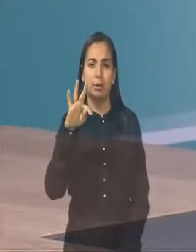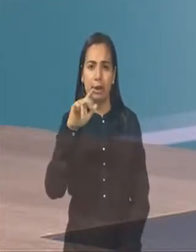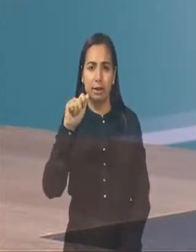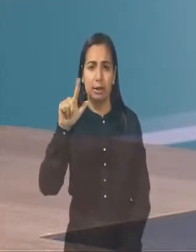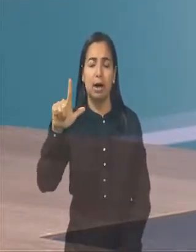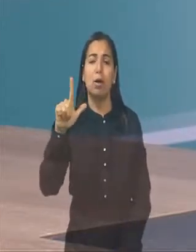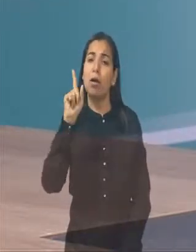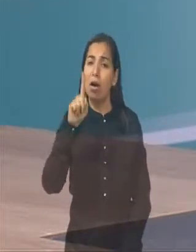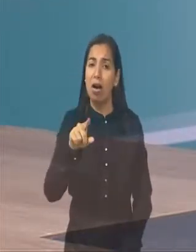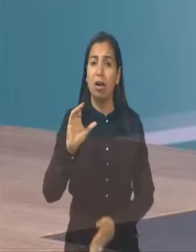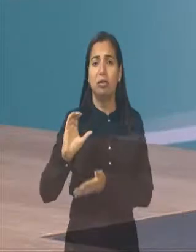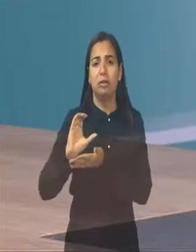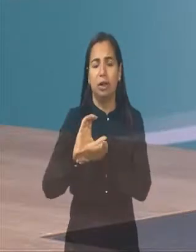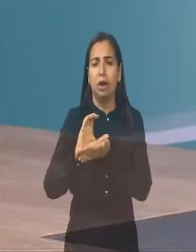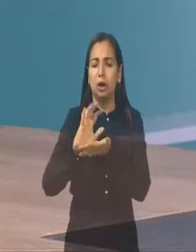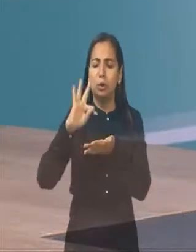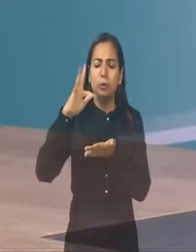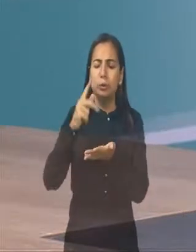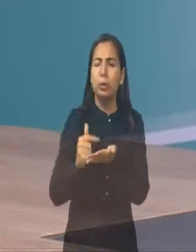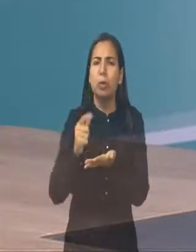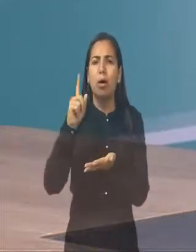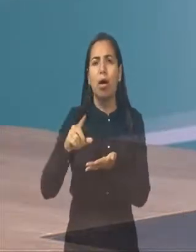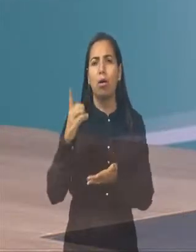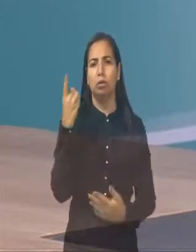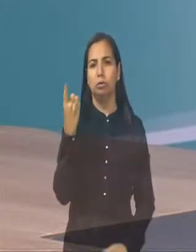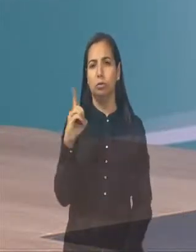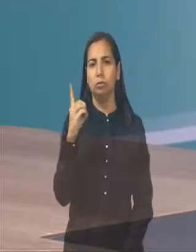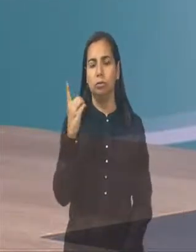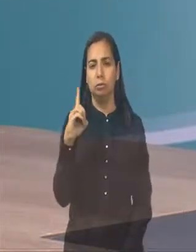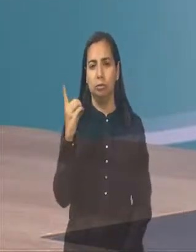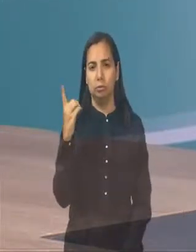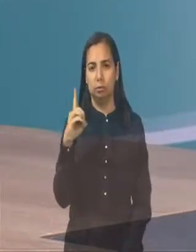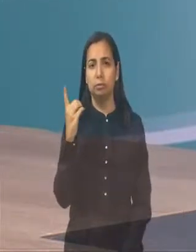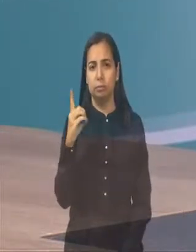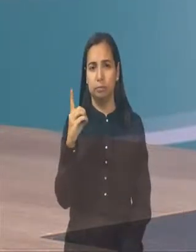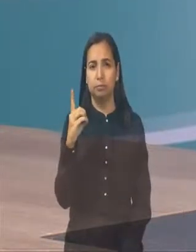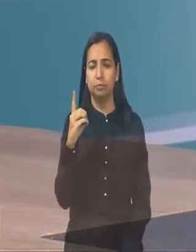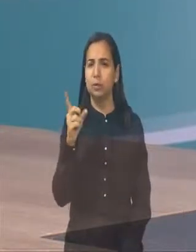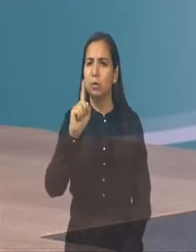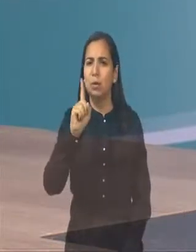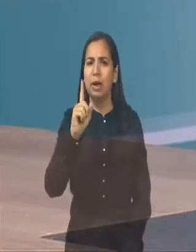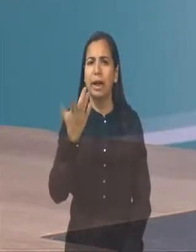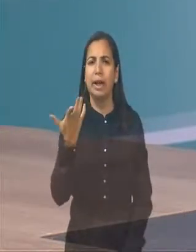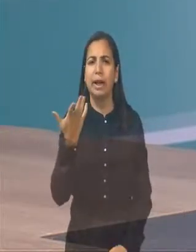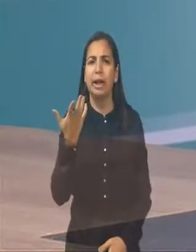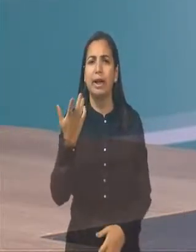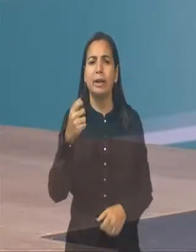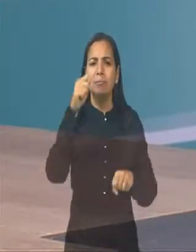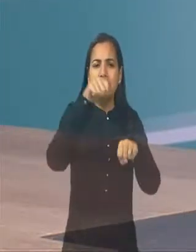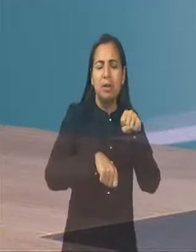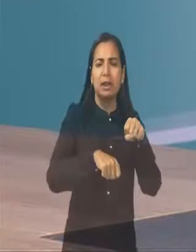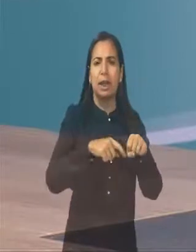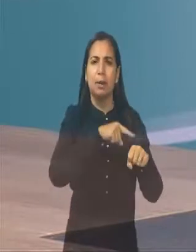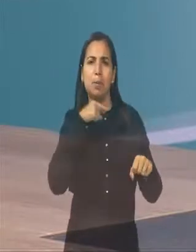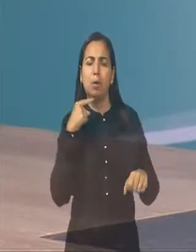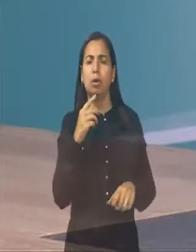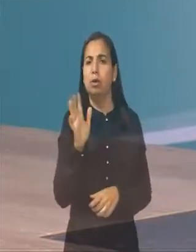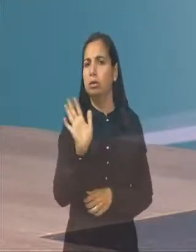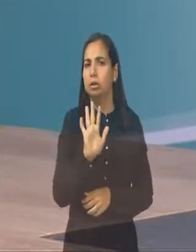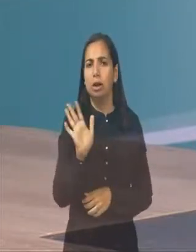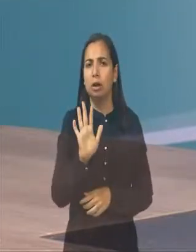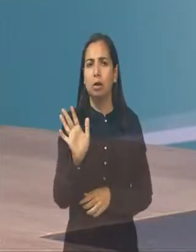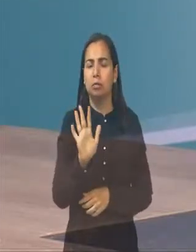fora, todos dolarizados. E, na verdade, não é matar e morrer que vai resolver. Lá em cima é o